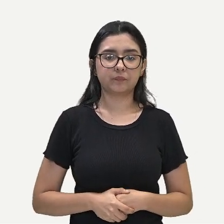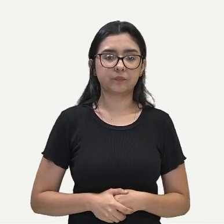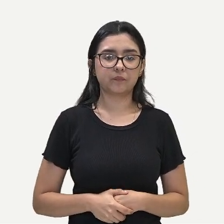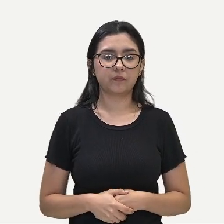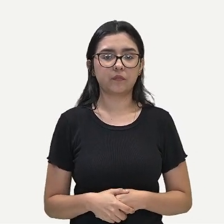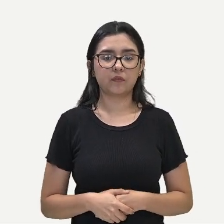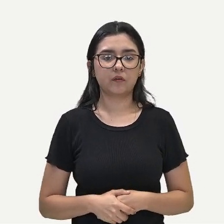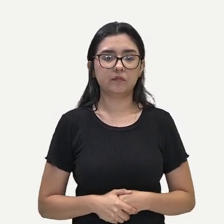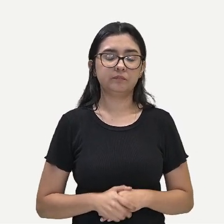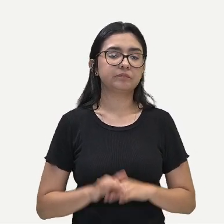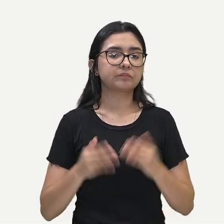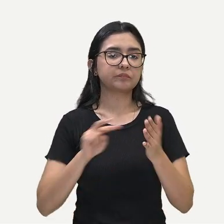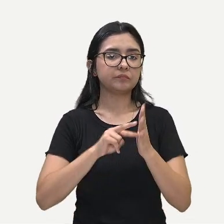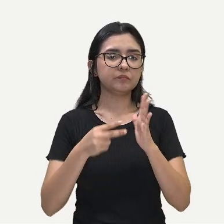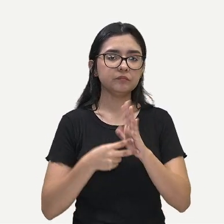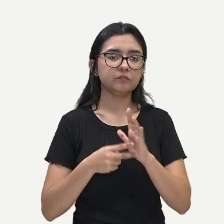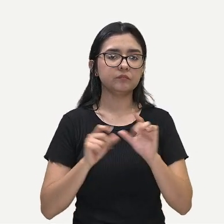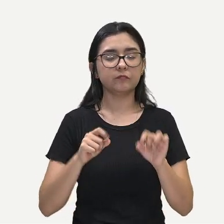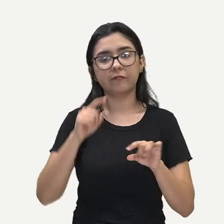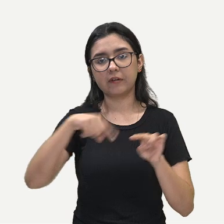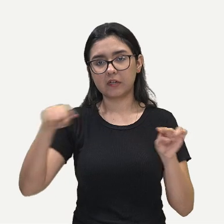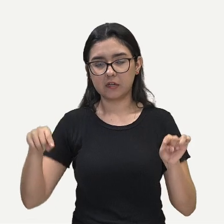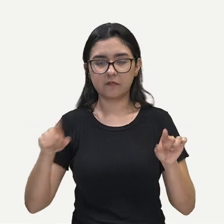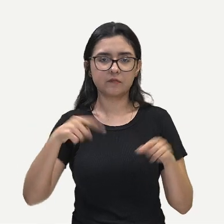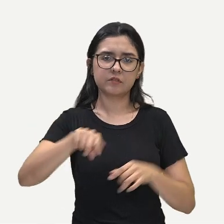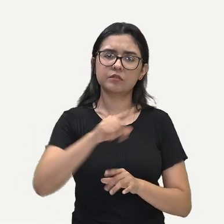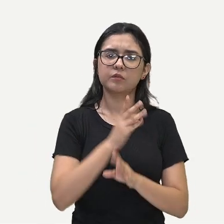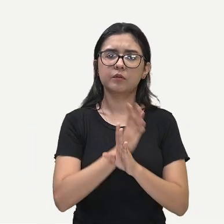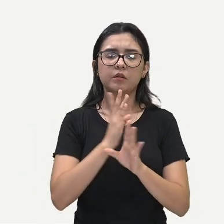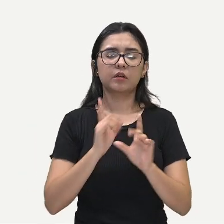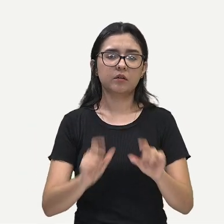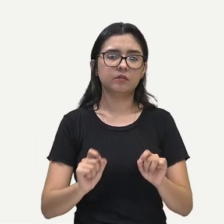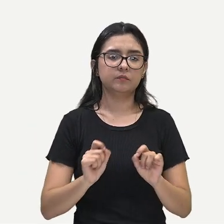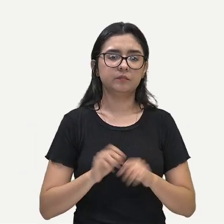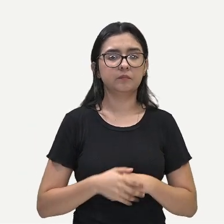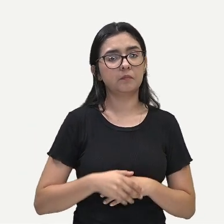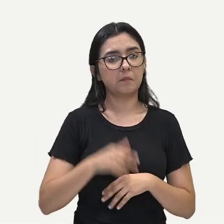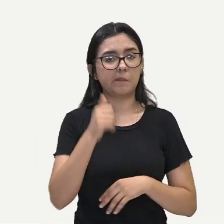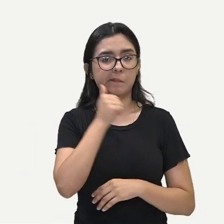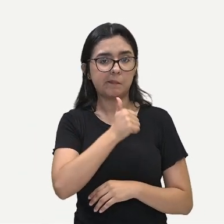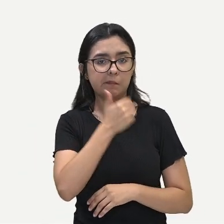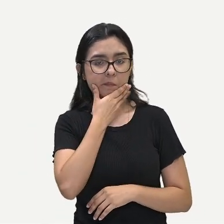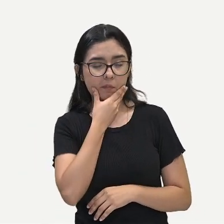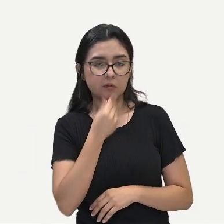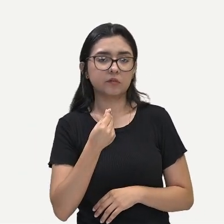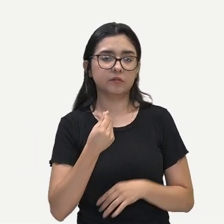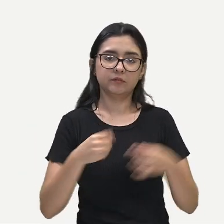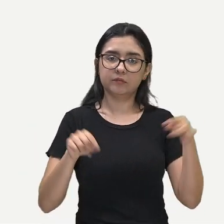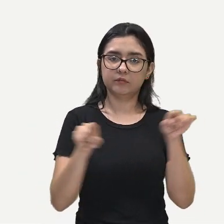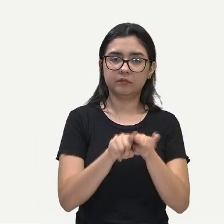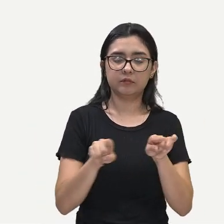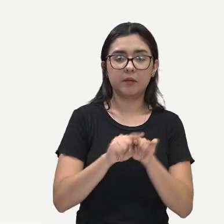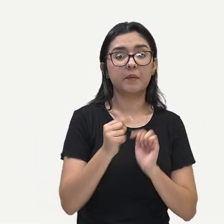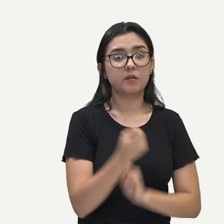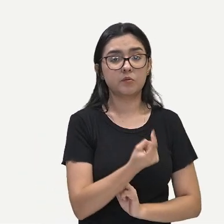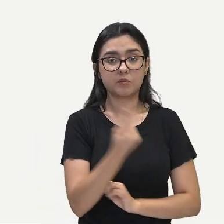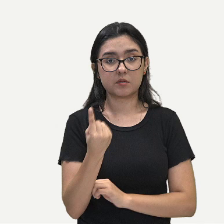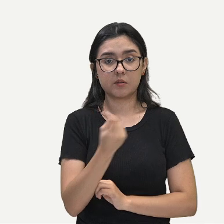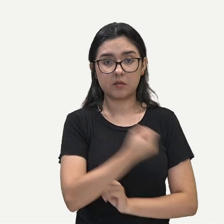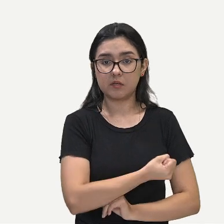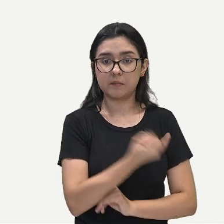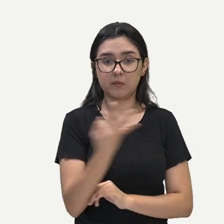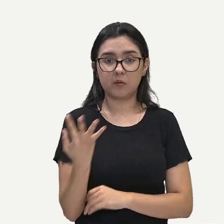refere. Ou seja, eles são variáveis. Vocês irão encontrar ele tanto no masculino, feminino, quanto no singular e